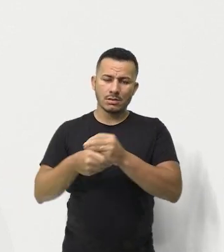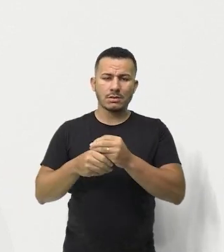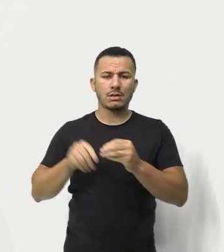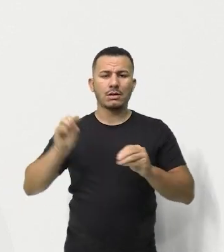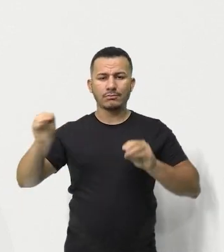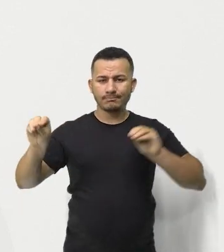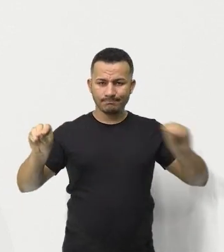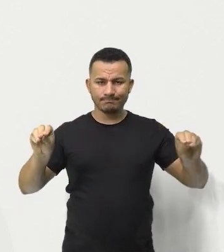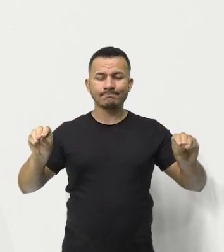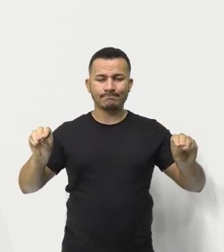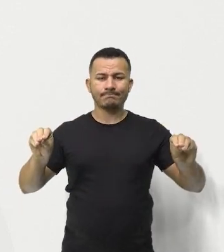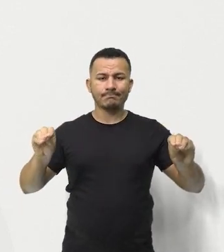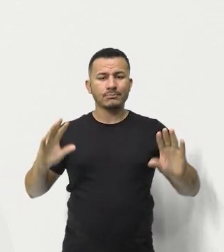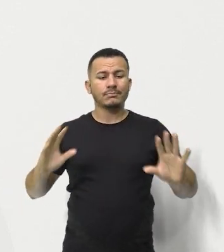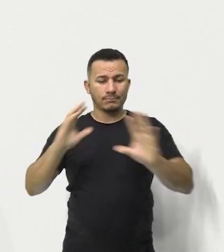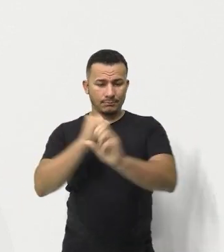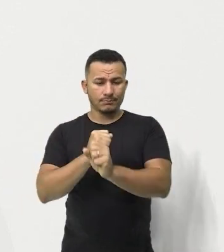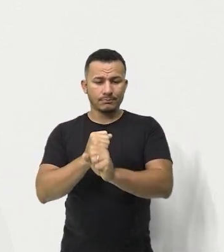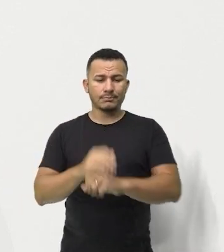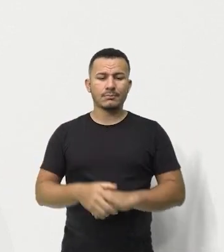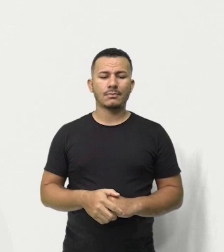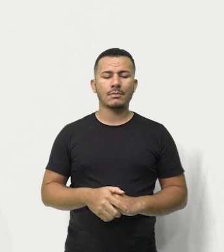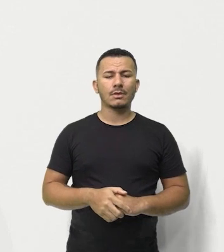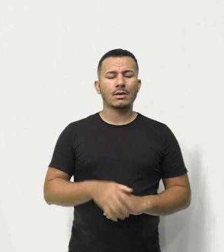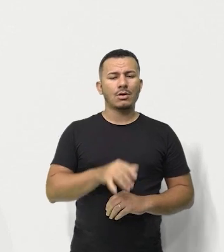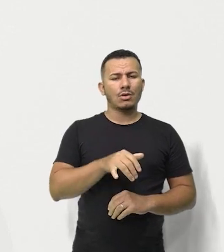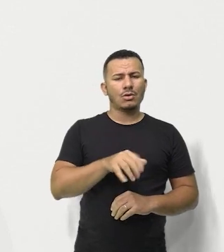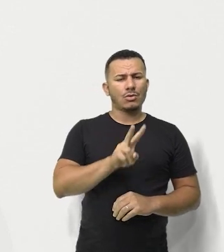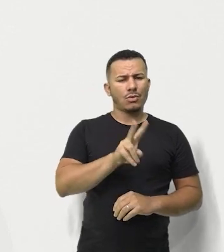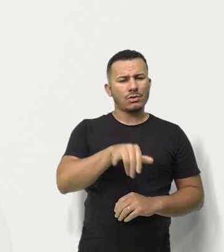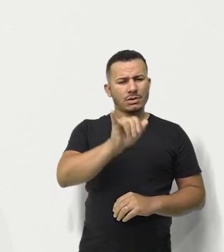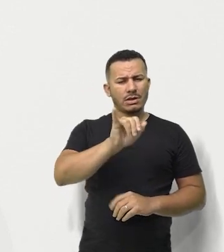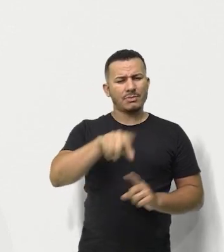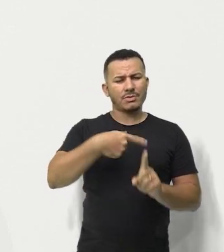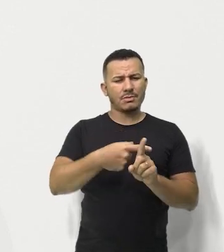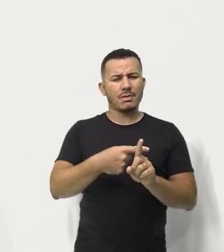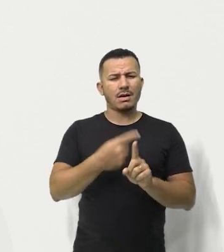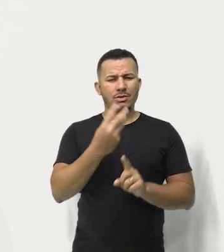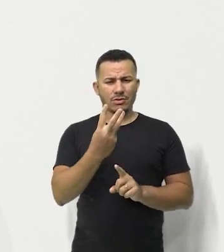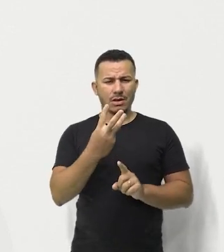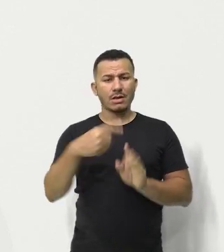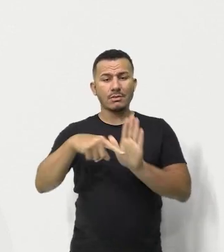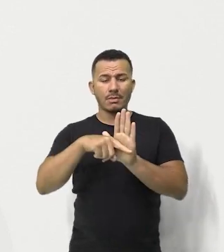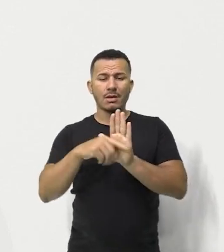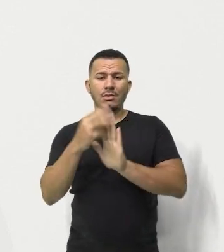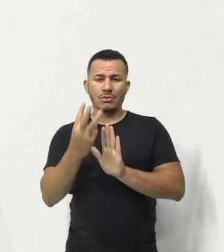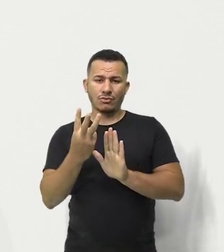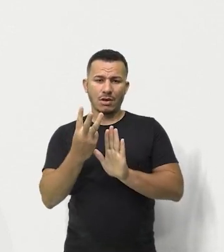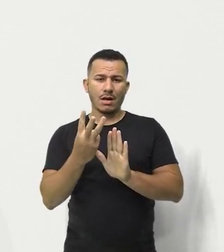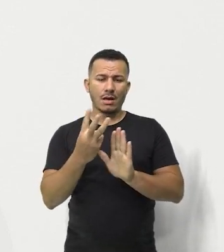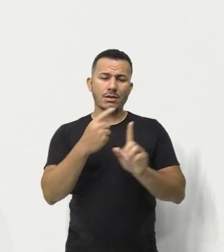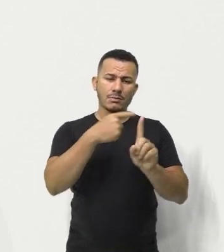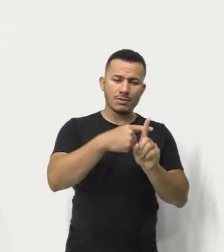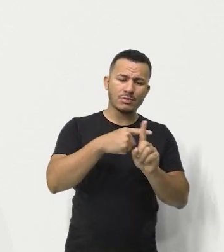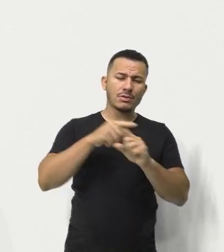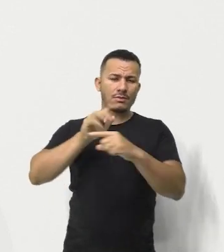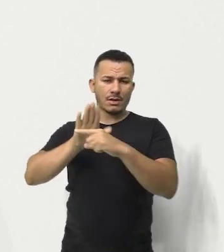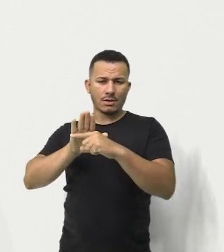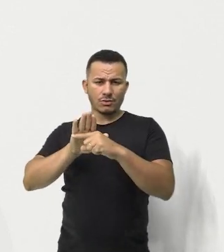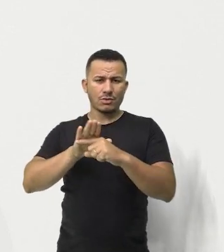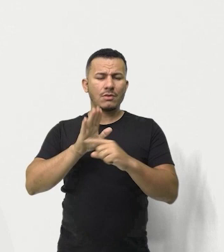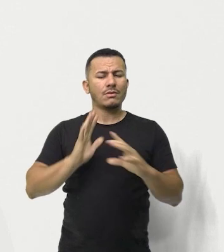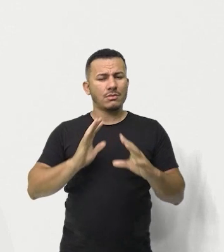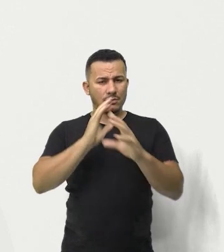3, acrescenta de um lado, acrescenta do outro. Opera agora 2y, mais 3 com menos 3, né,